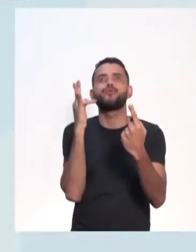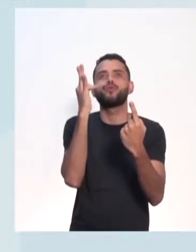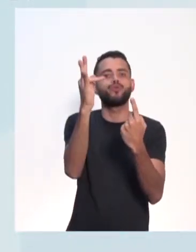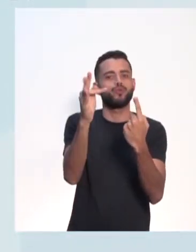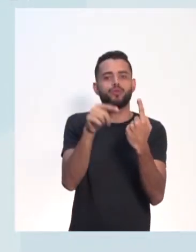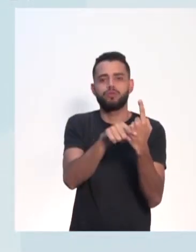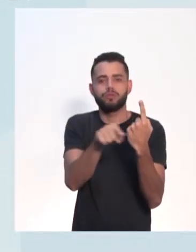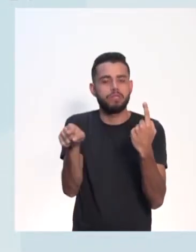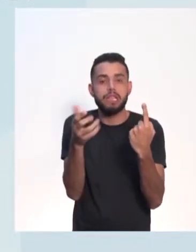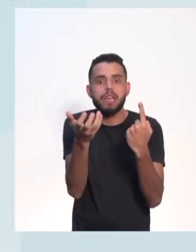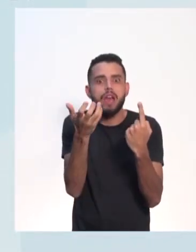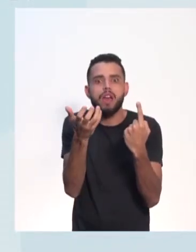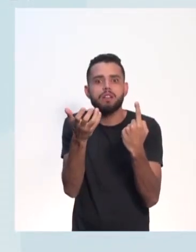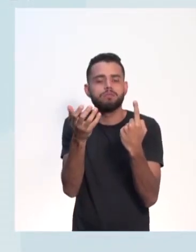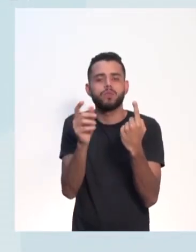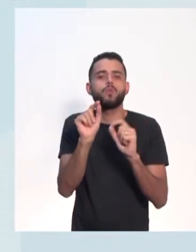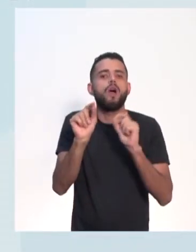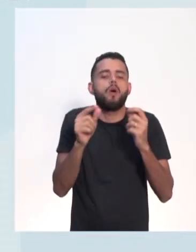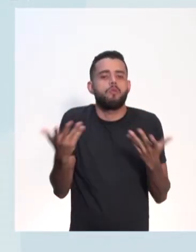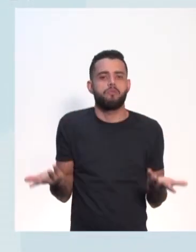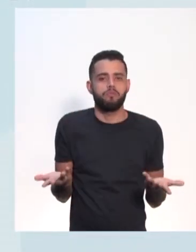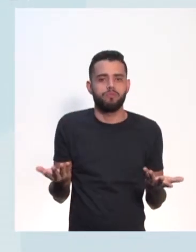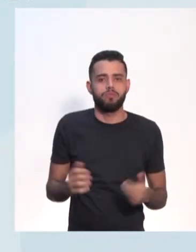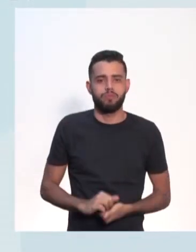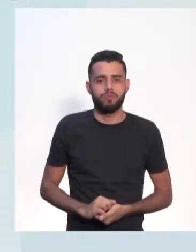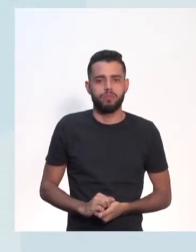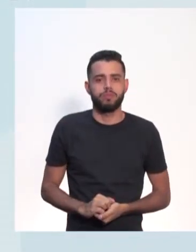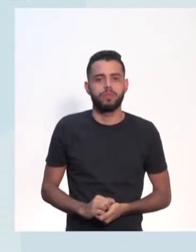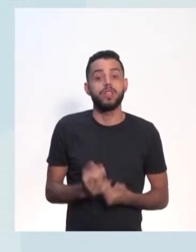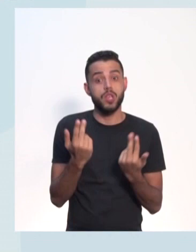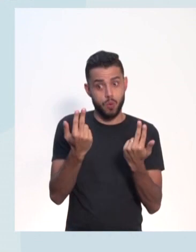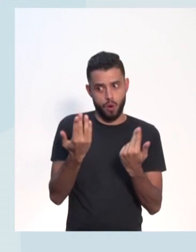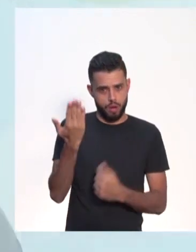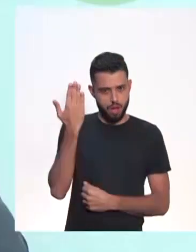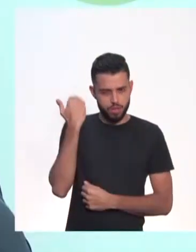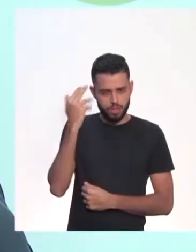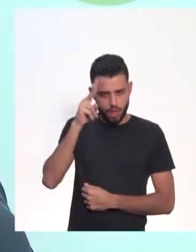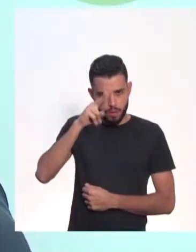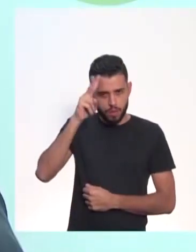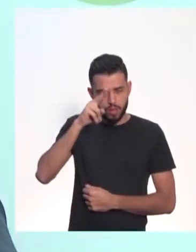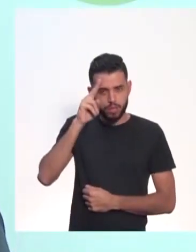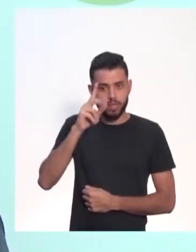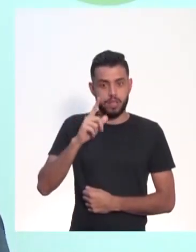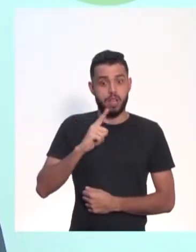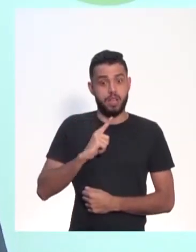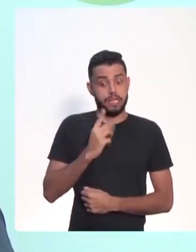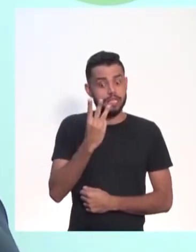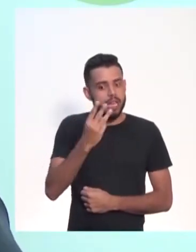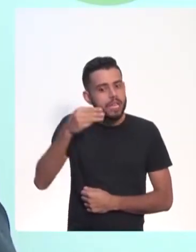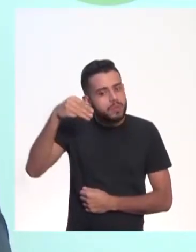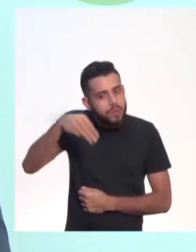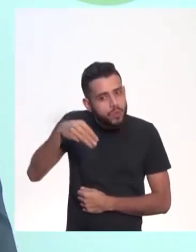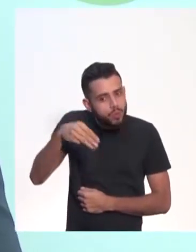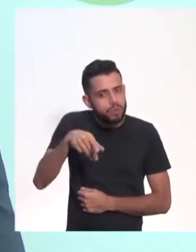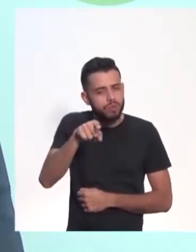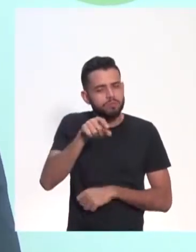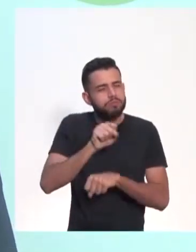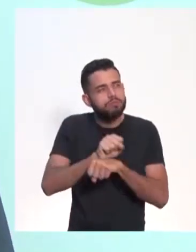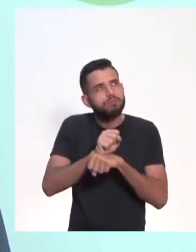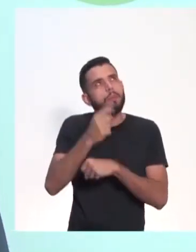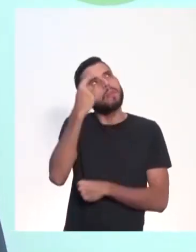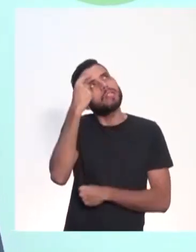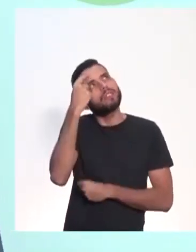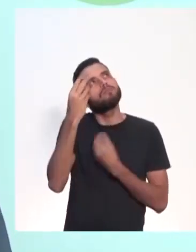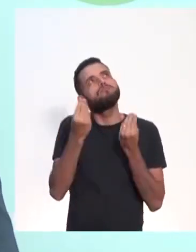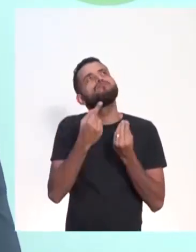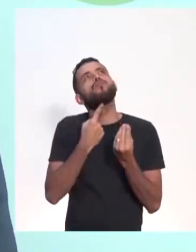alcançar através dos estudos. Do mesmo jeito que a gente fez anteriormente, a gente vai colocar 3 minutinhos para vocês pensarem e escreverem